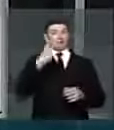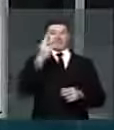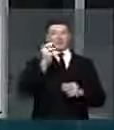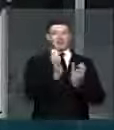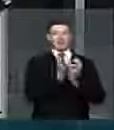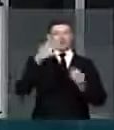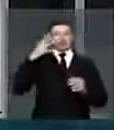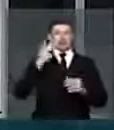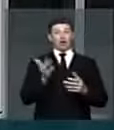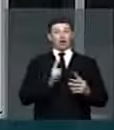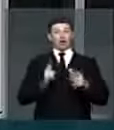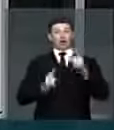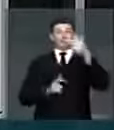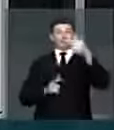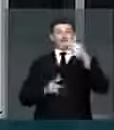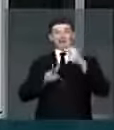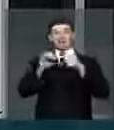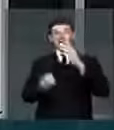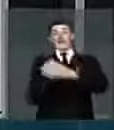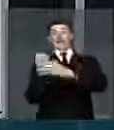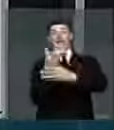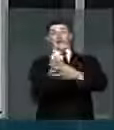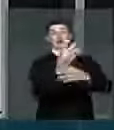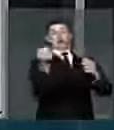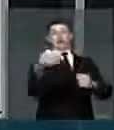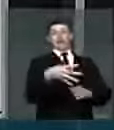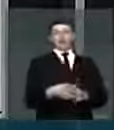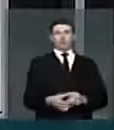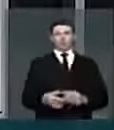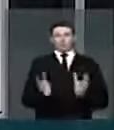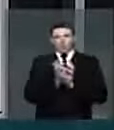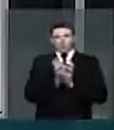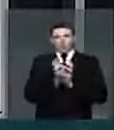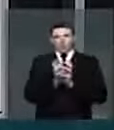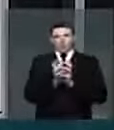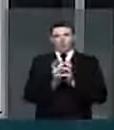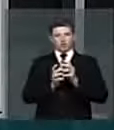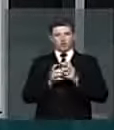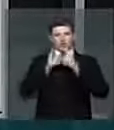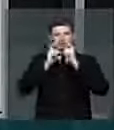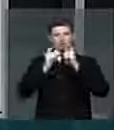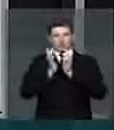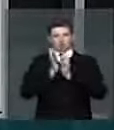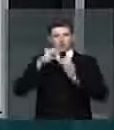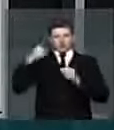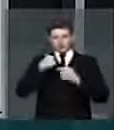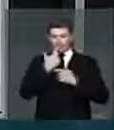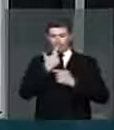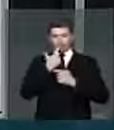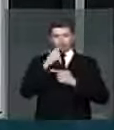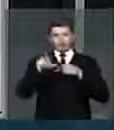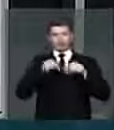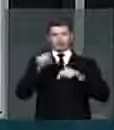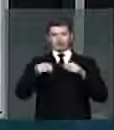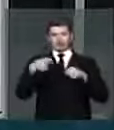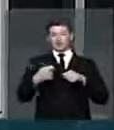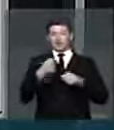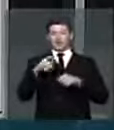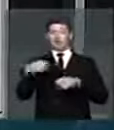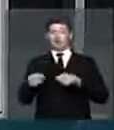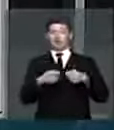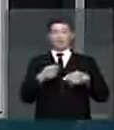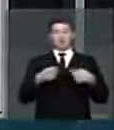tem 7 sendo formados ainda aí, para um grupo de dirigentes partidários, a função de escolher quem